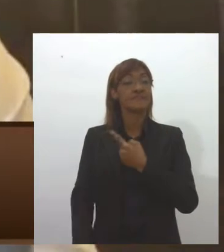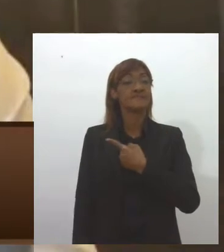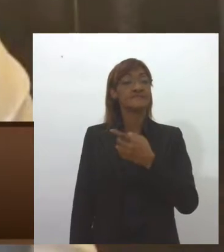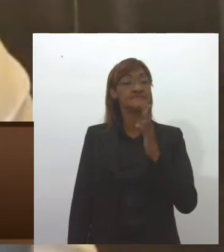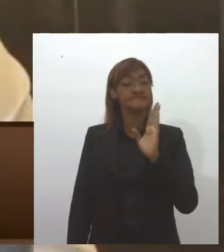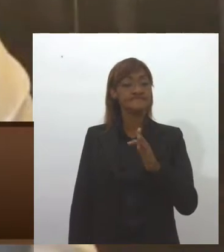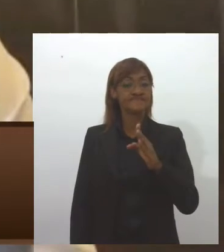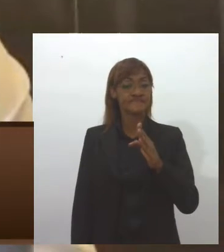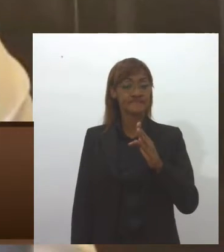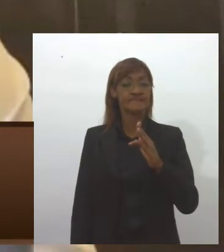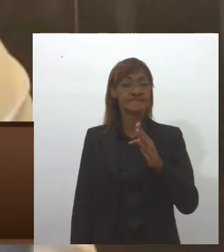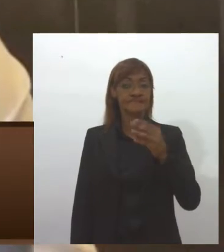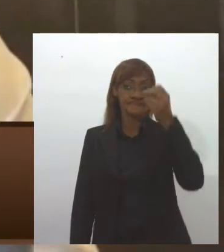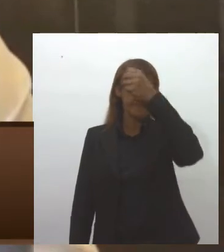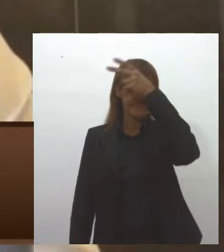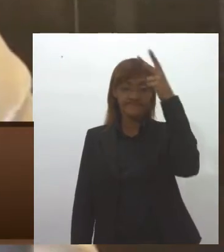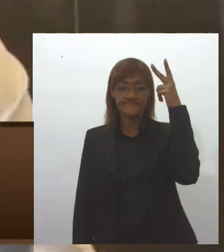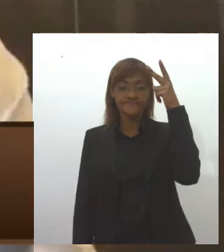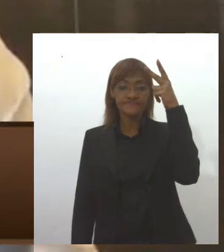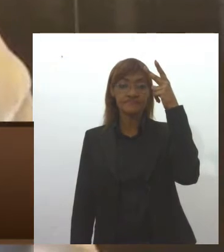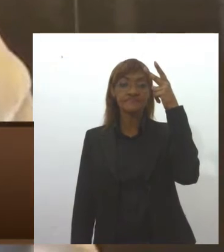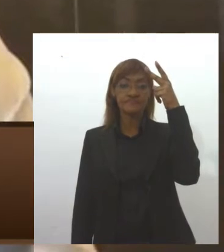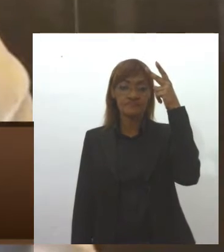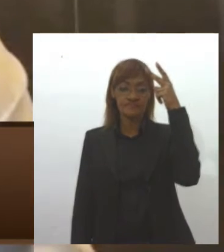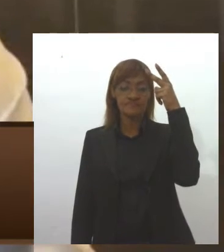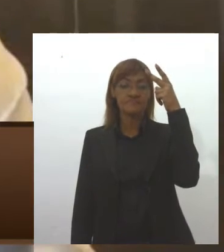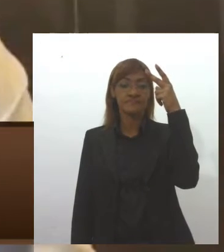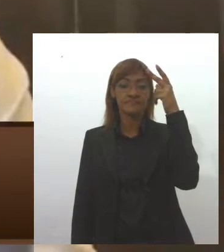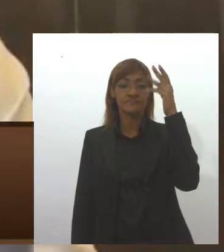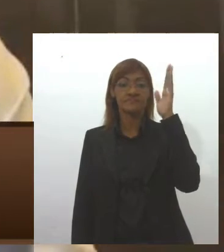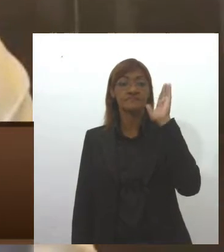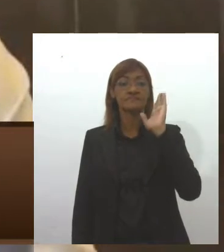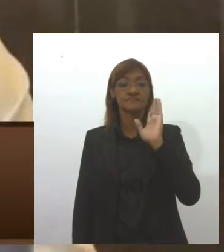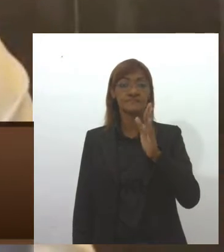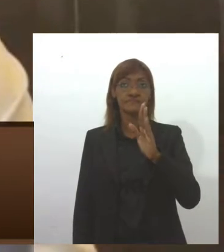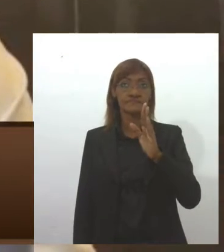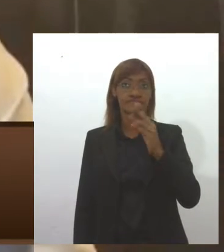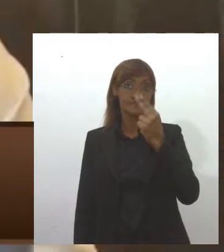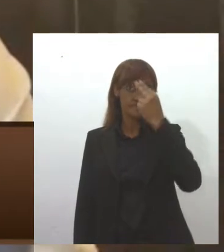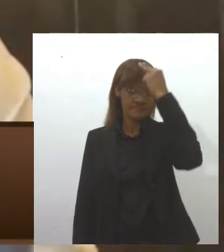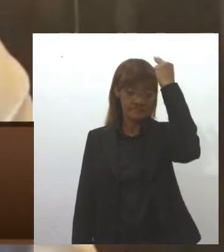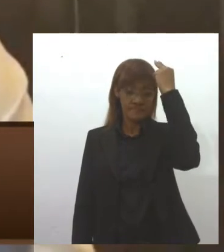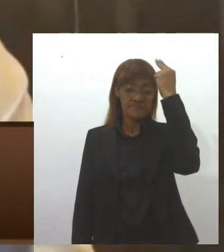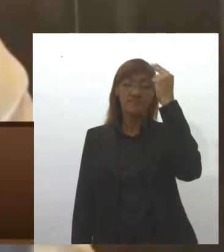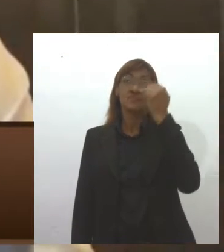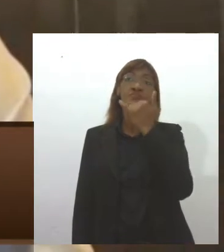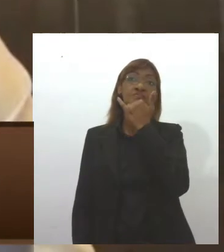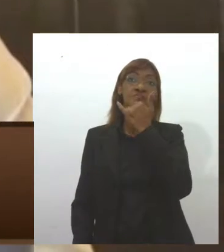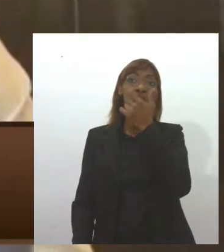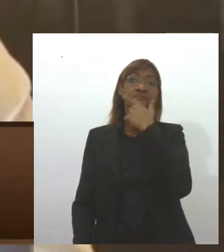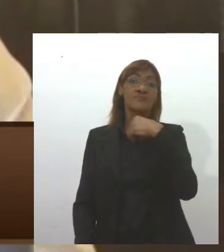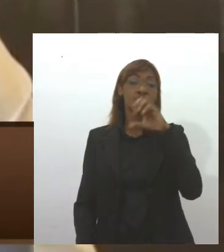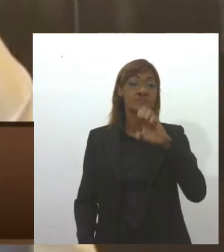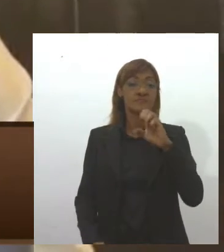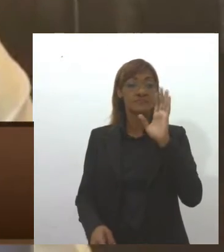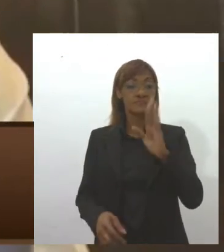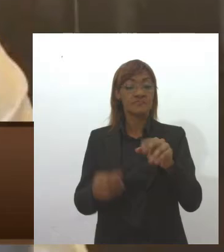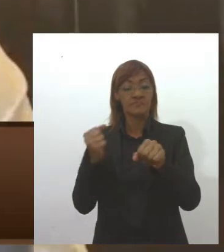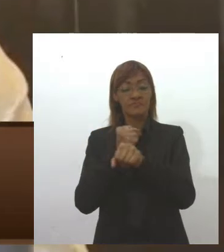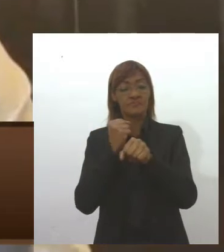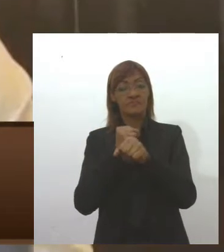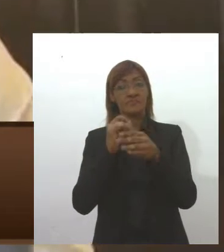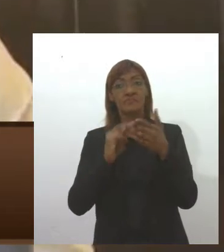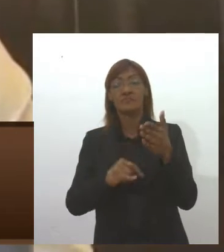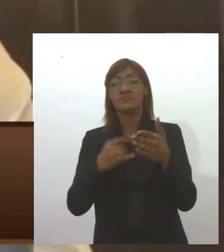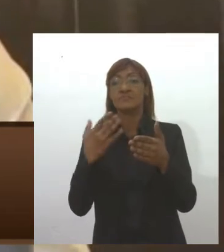Edivaldo, ele já tá lá em revitalizando a orla, já existem lá obras de revitalização na orla. Nós temos a orla Pôr do Sul, nós